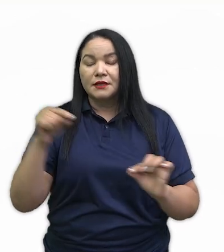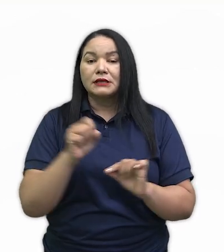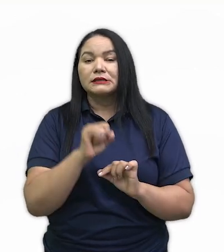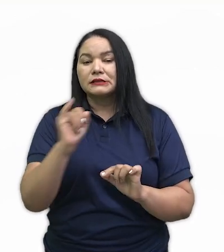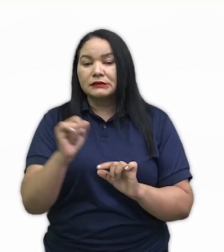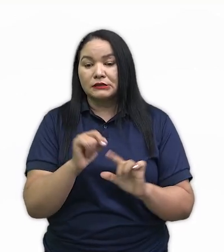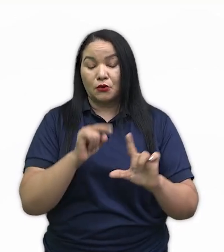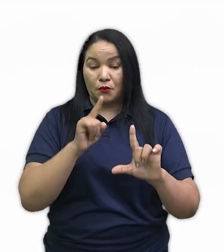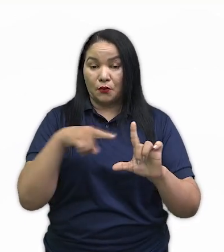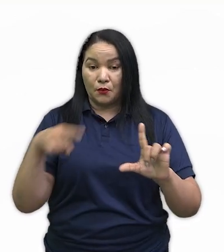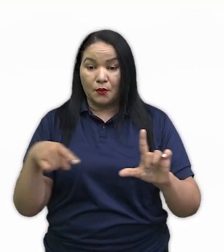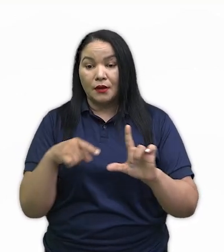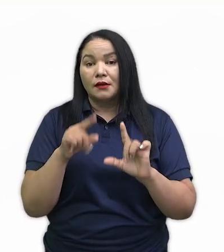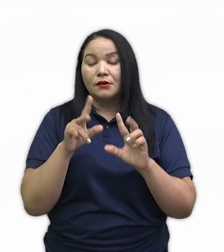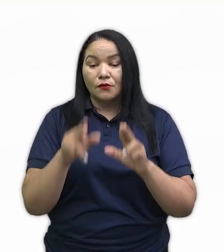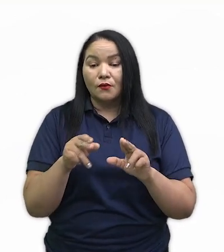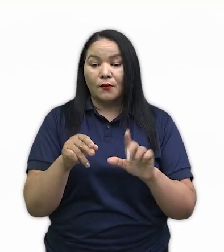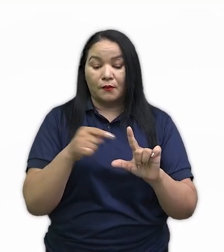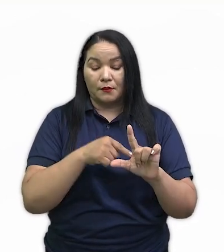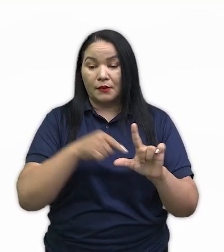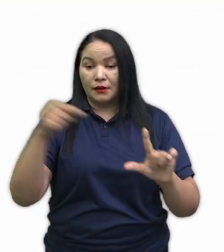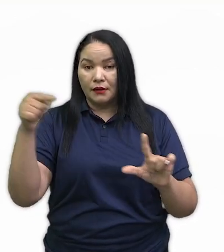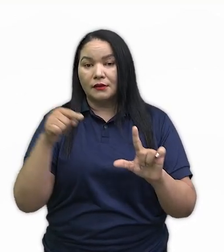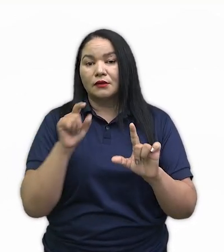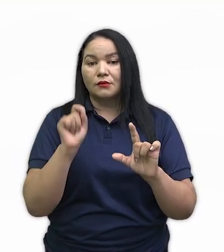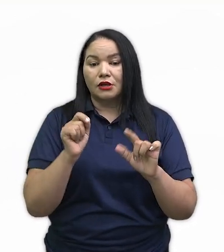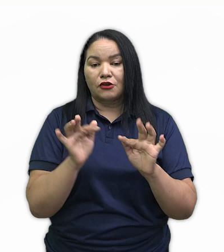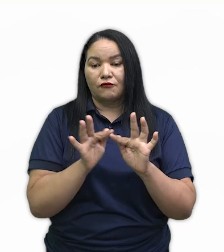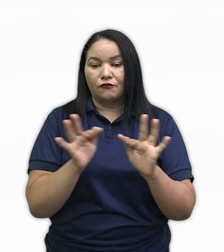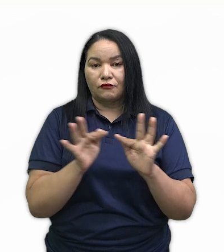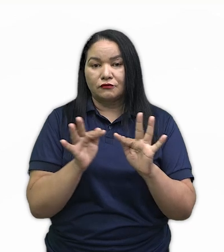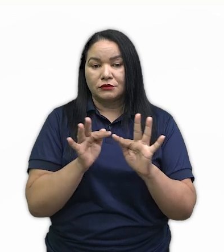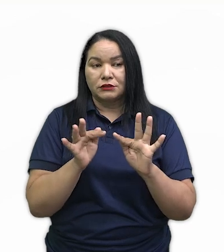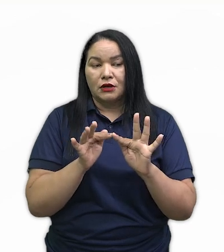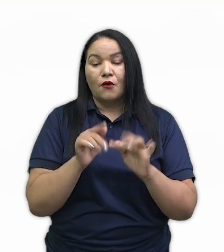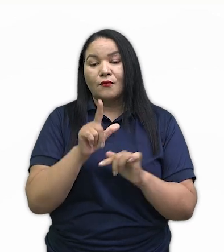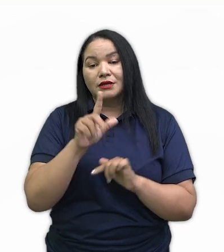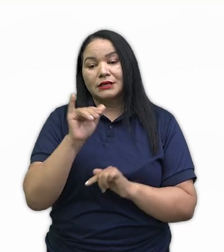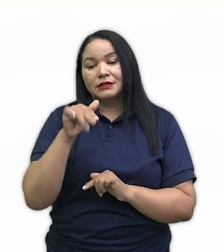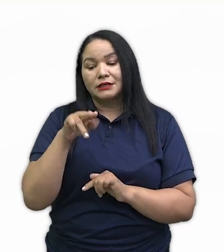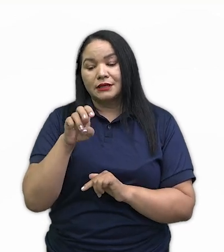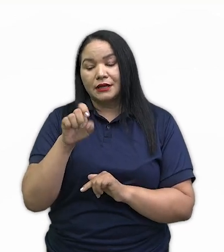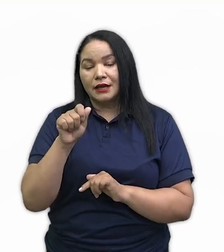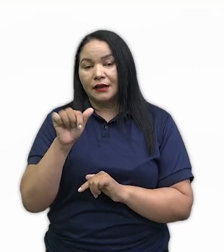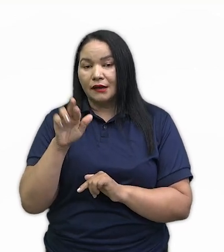a uma reta, então essa função é chamada de função linear.